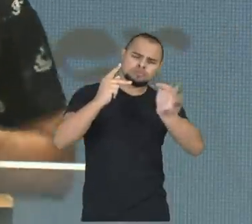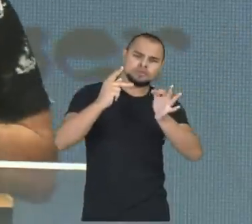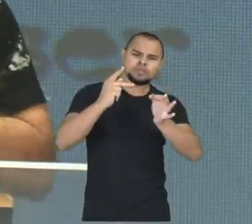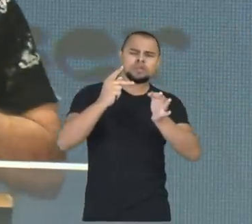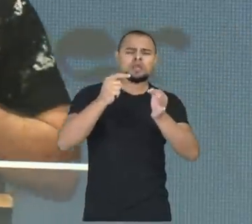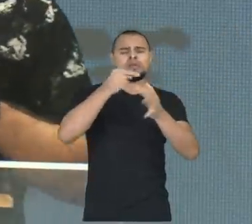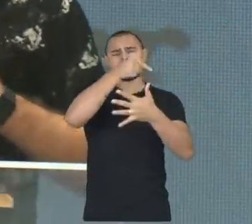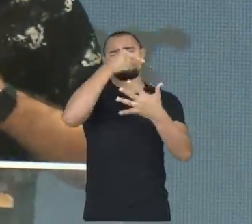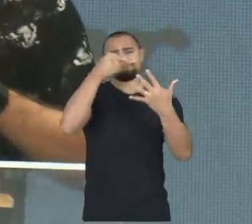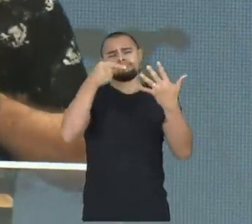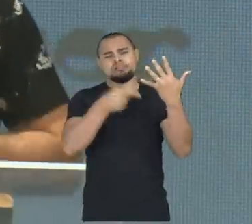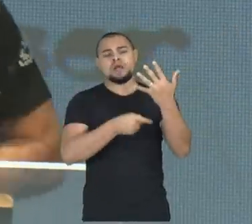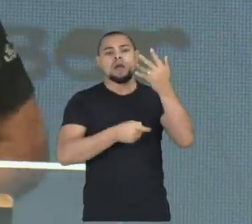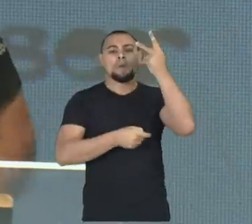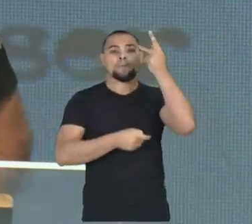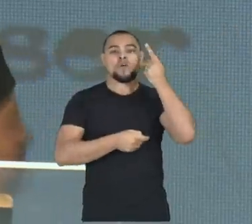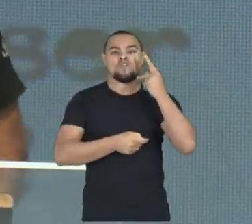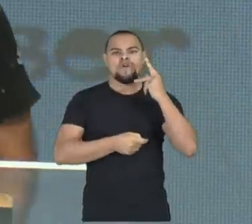outros, né?